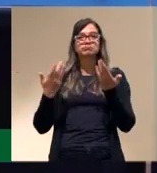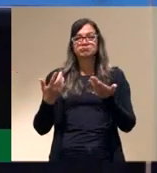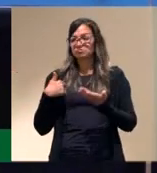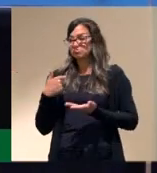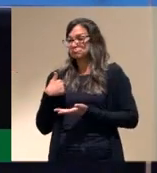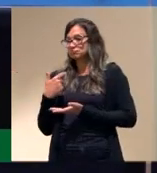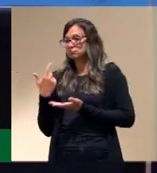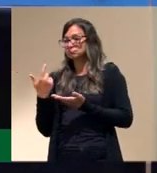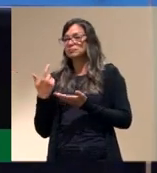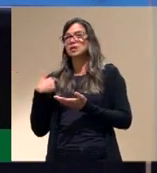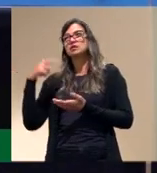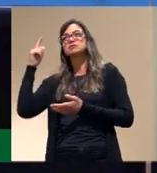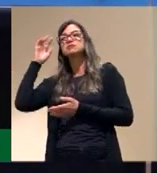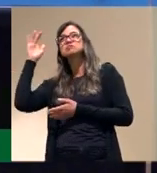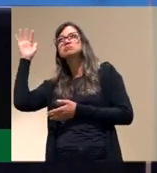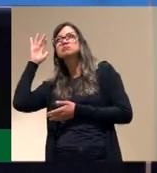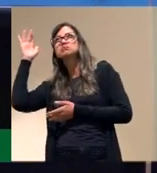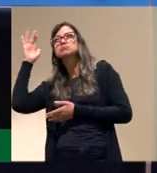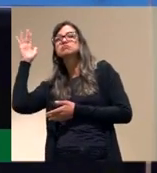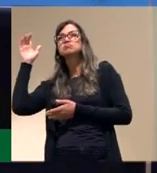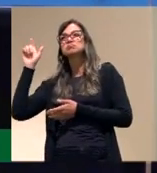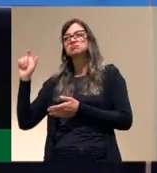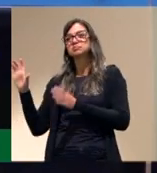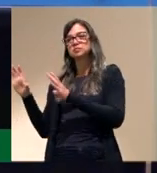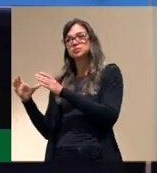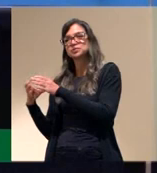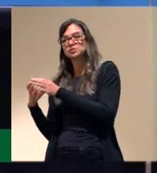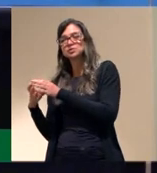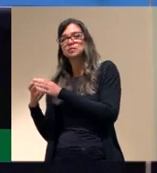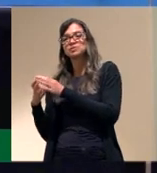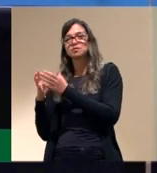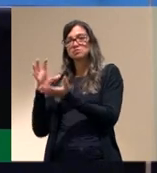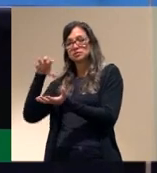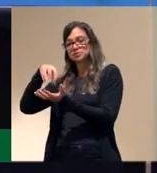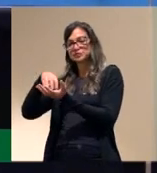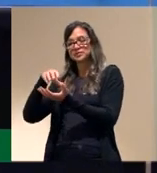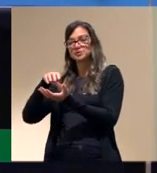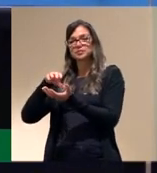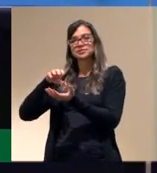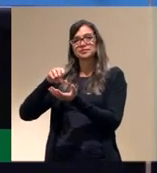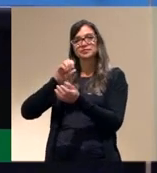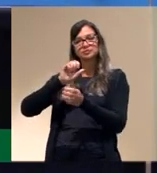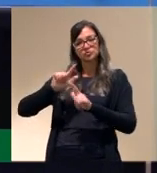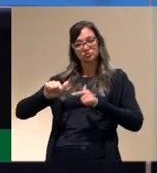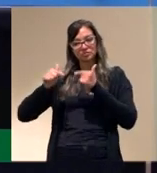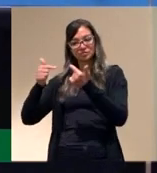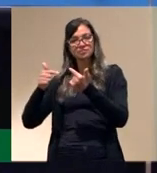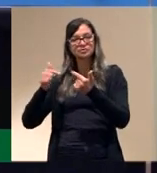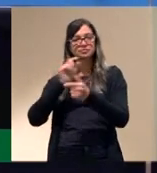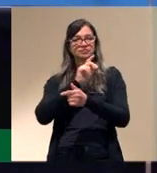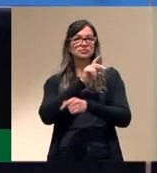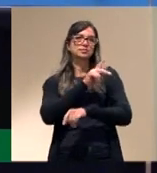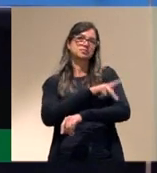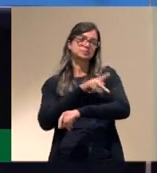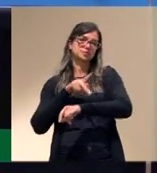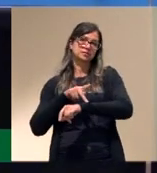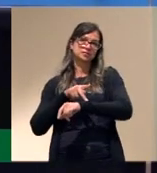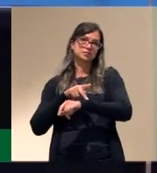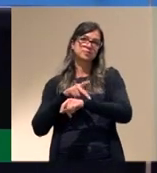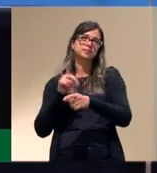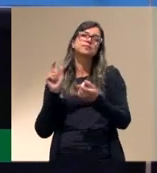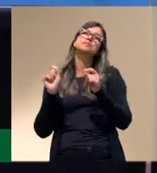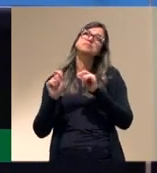gente pensou nos núcleos de ação pedagógica, que marcam uma diferenciação. Quando eu falo núcleo de